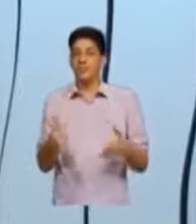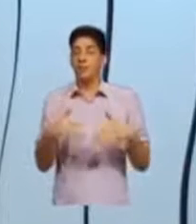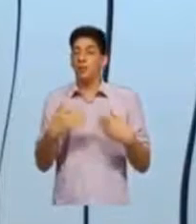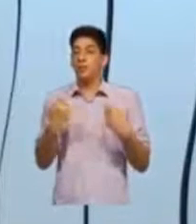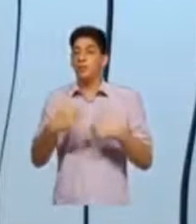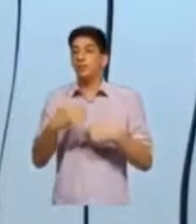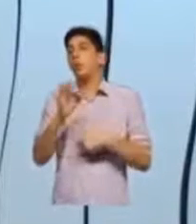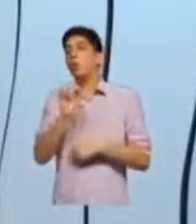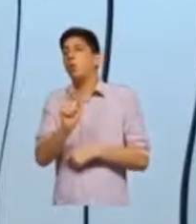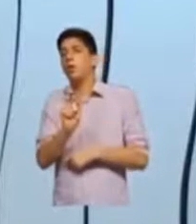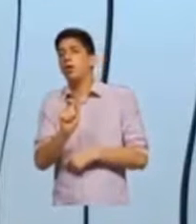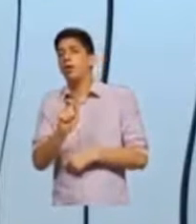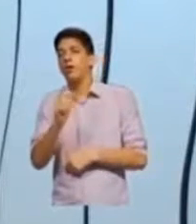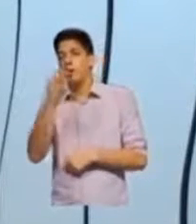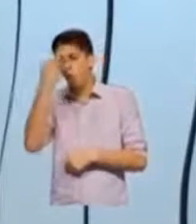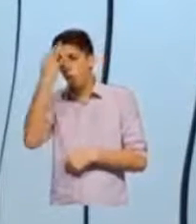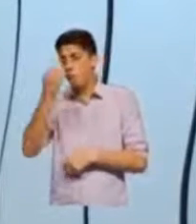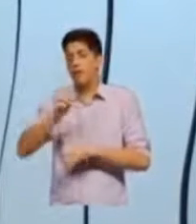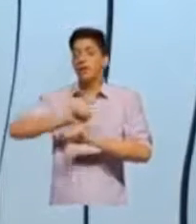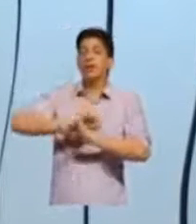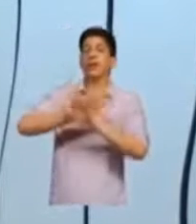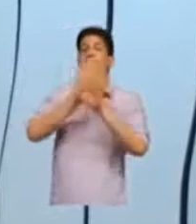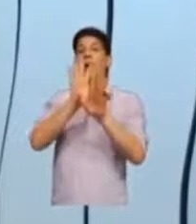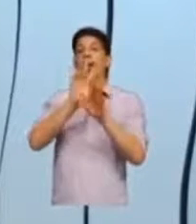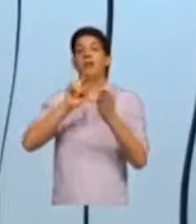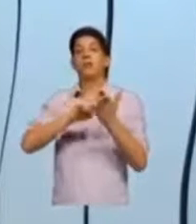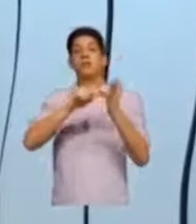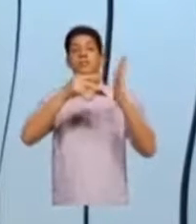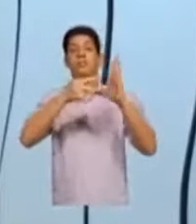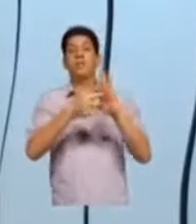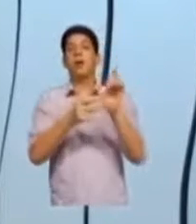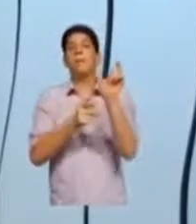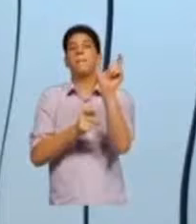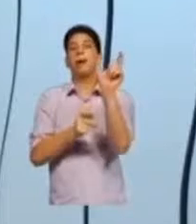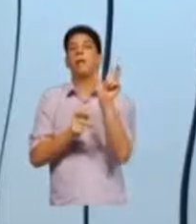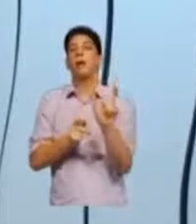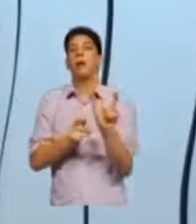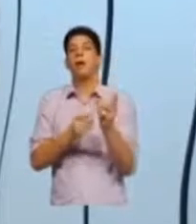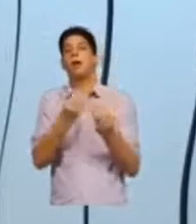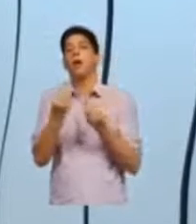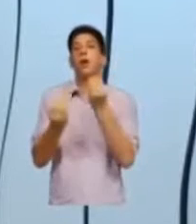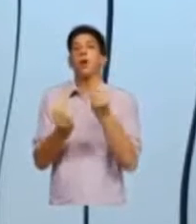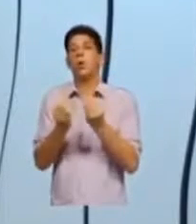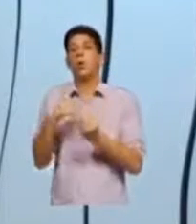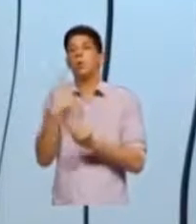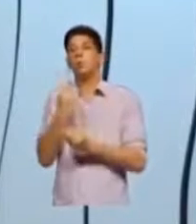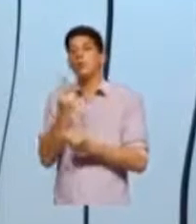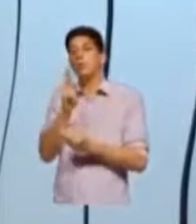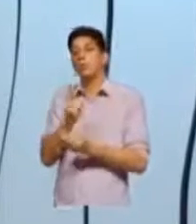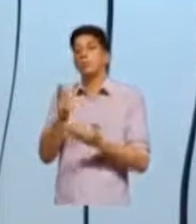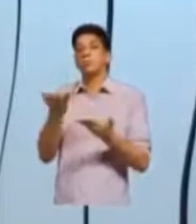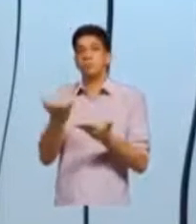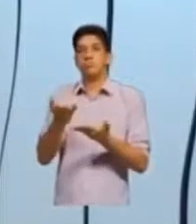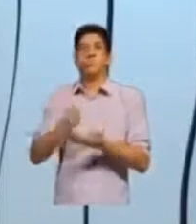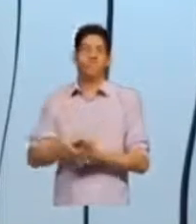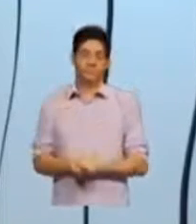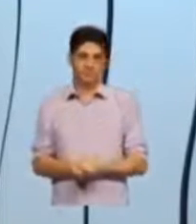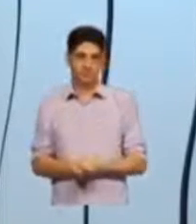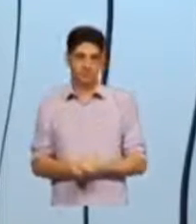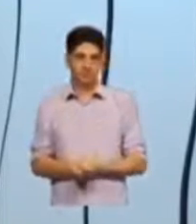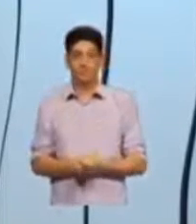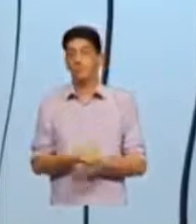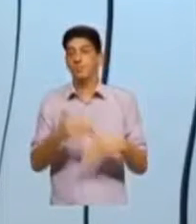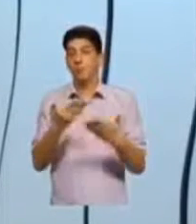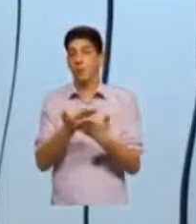que entender o que significa esses conceitos e qual a aplicação deles no nosso dia a dia. Na aula de hoje,